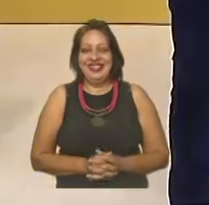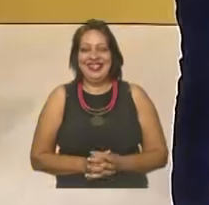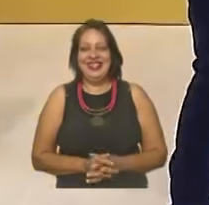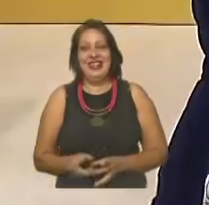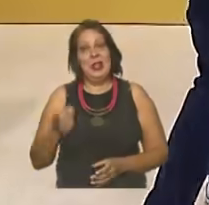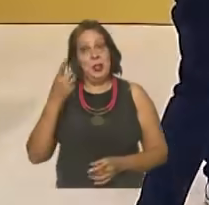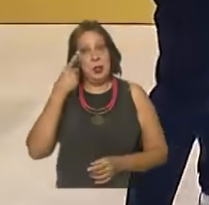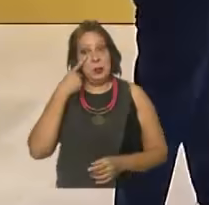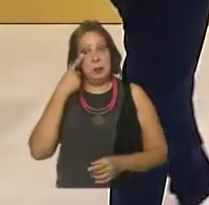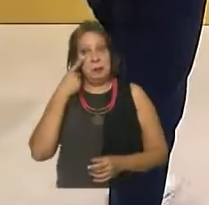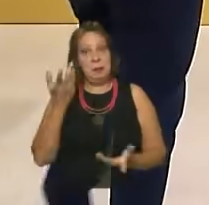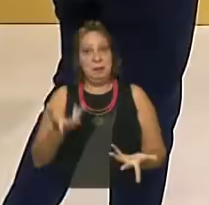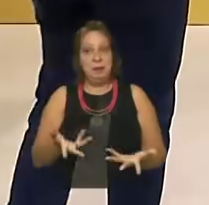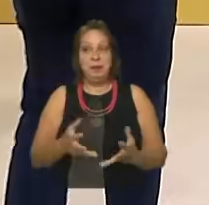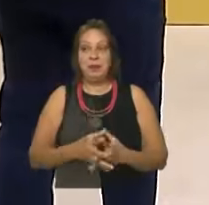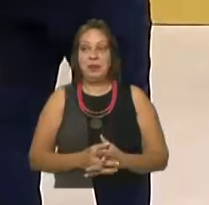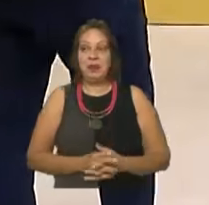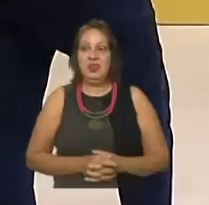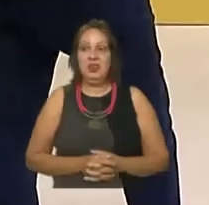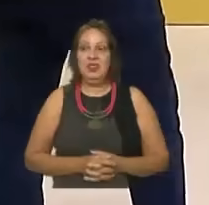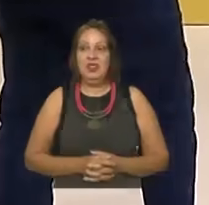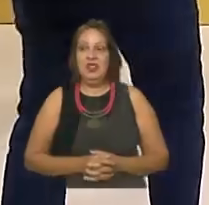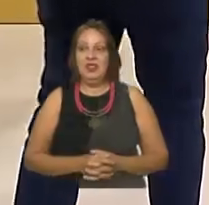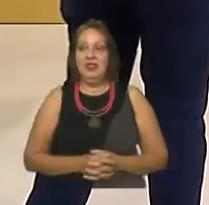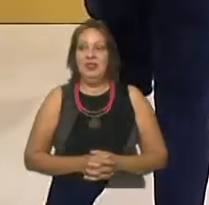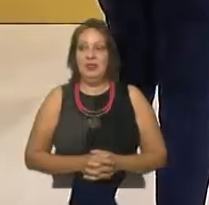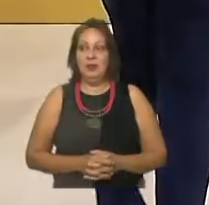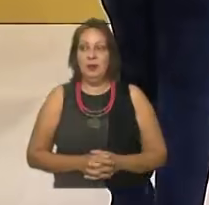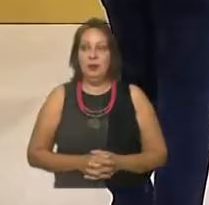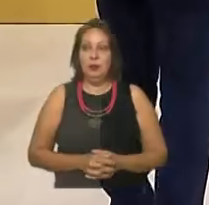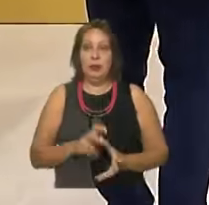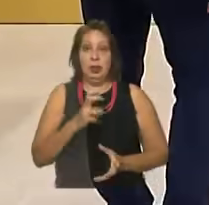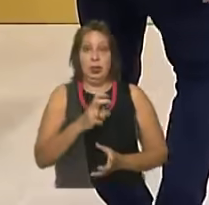Olha aí, minha gente! Vamos que vamos!